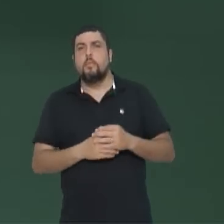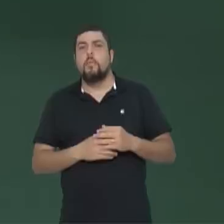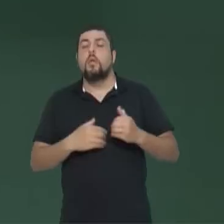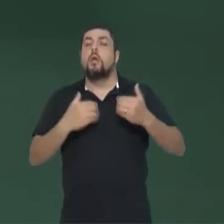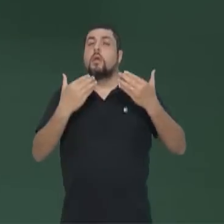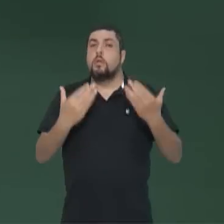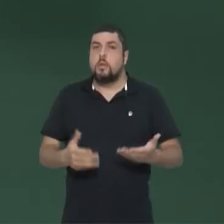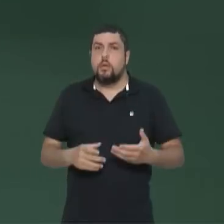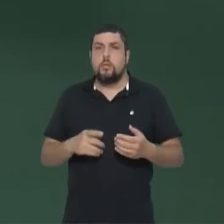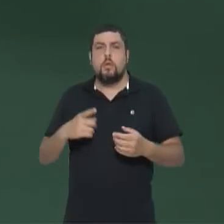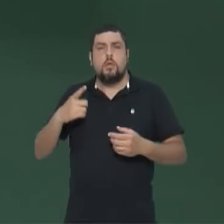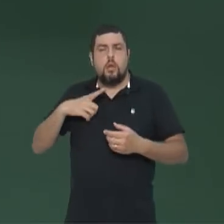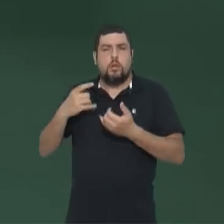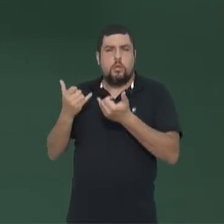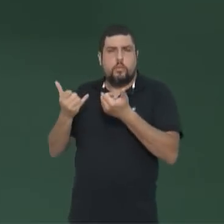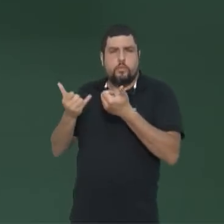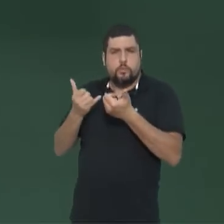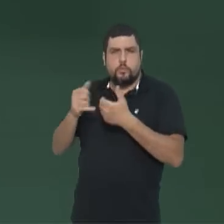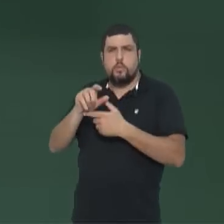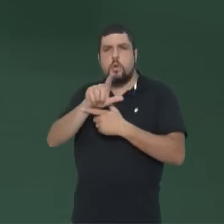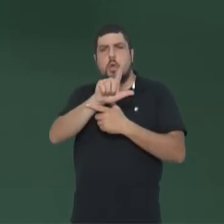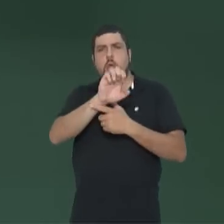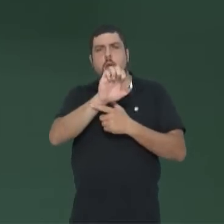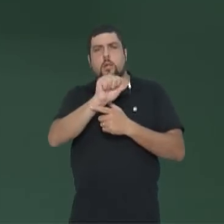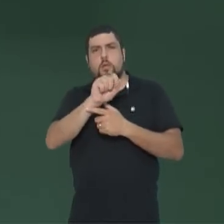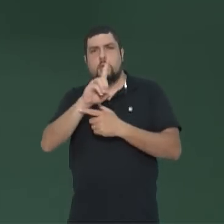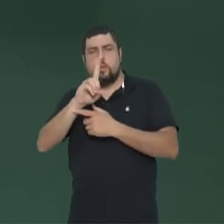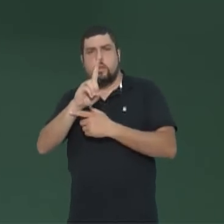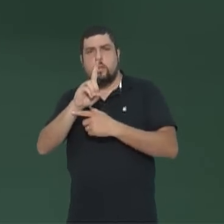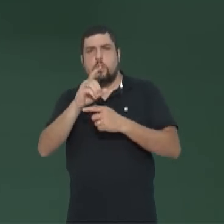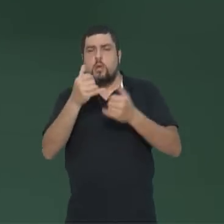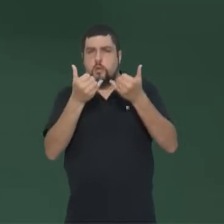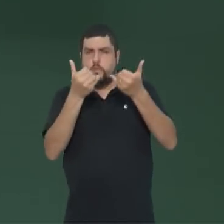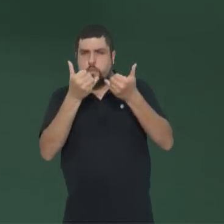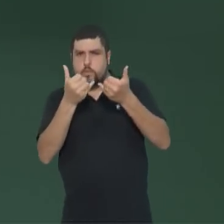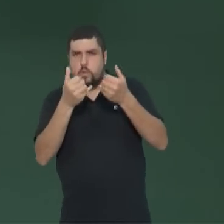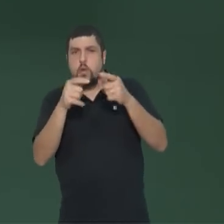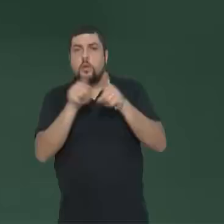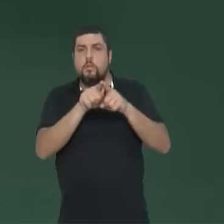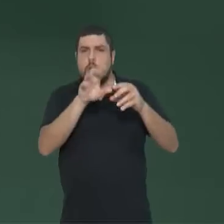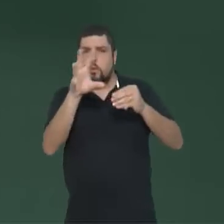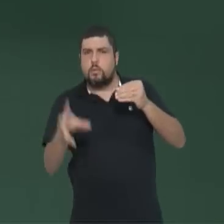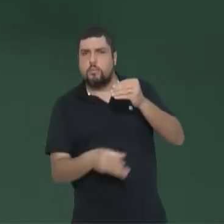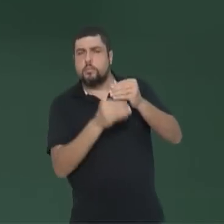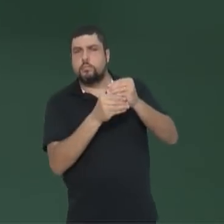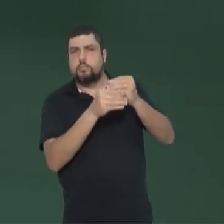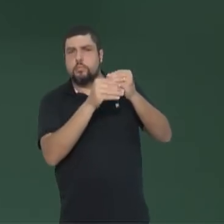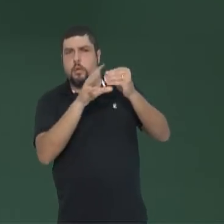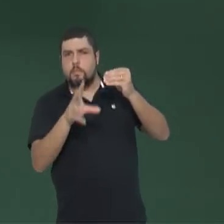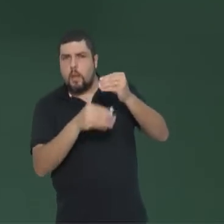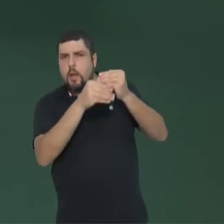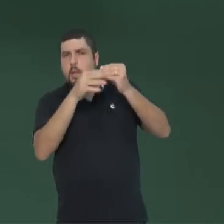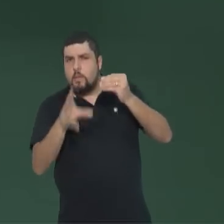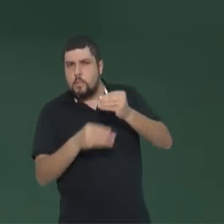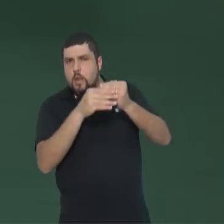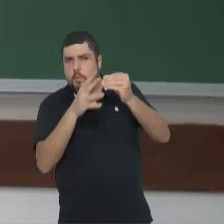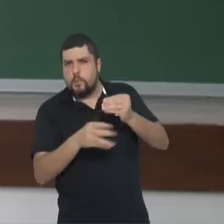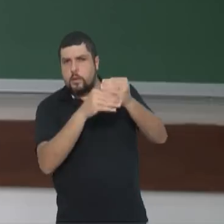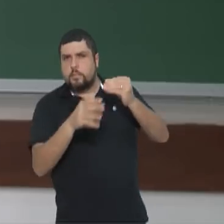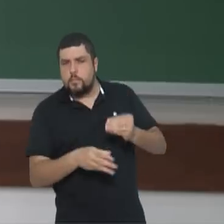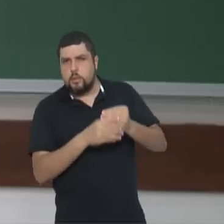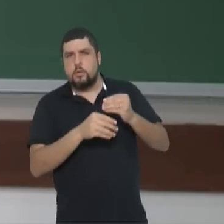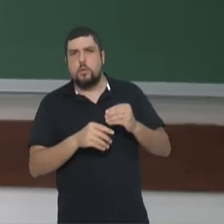aqui as informações do lead e vão acrescentar coisas, não é só ficar nisso